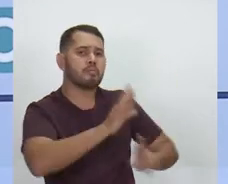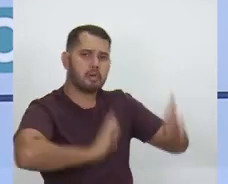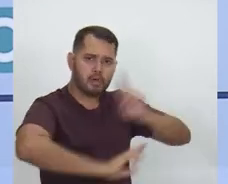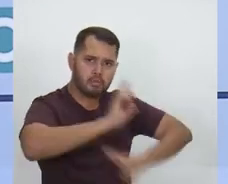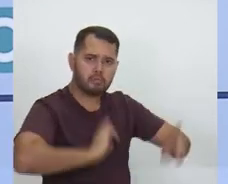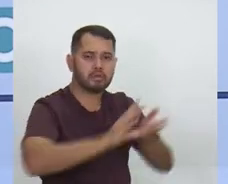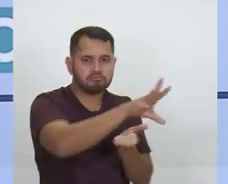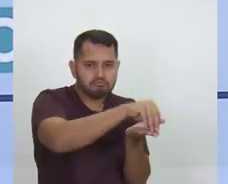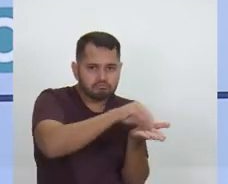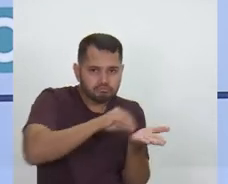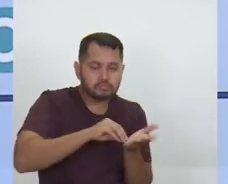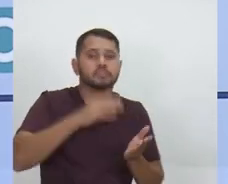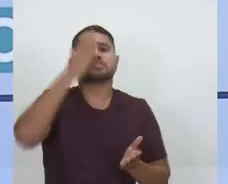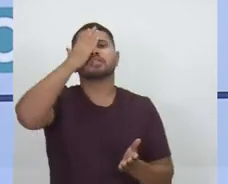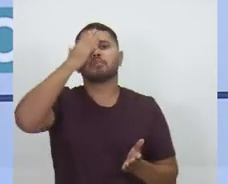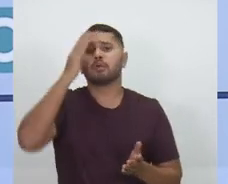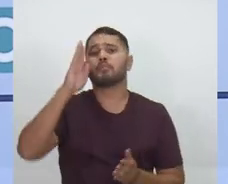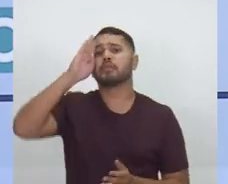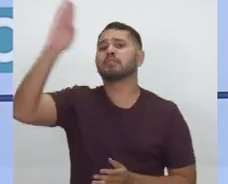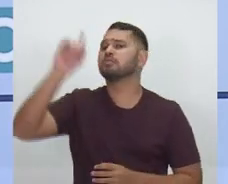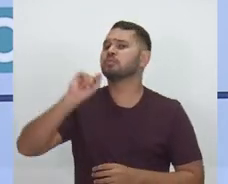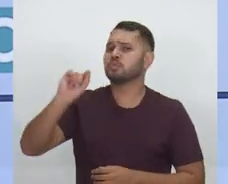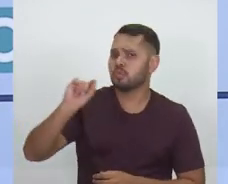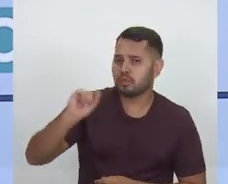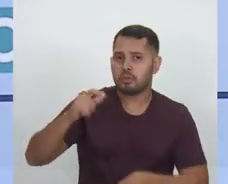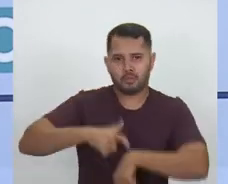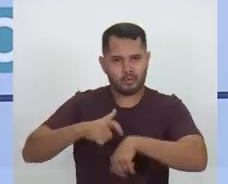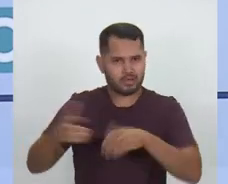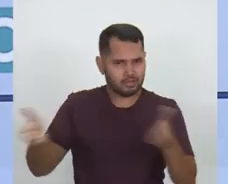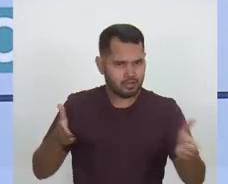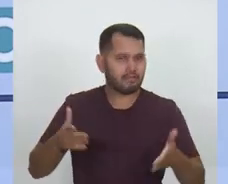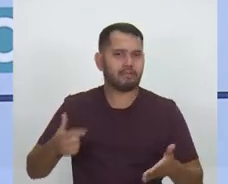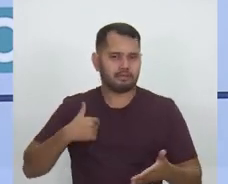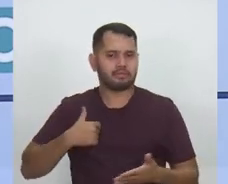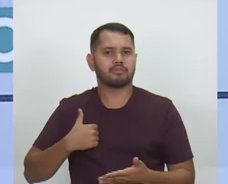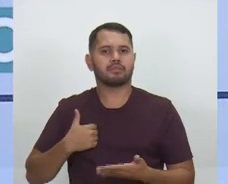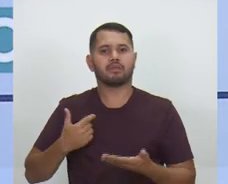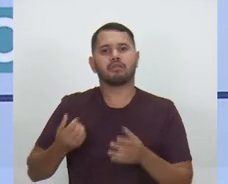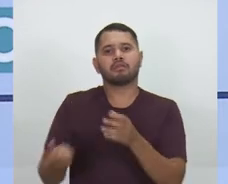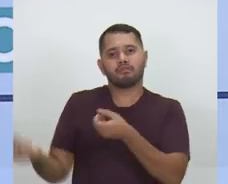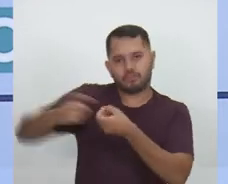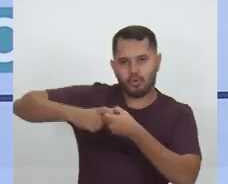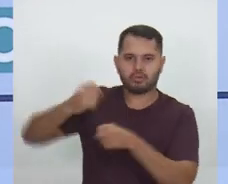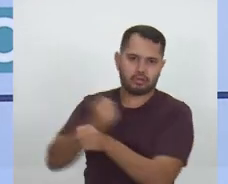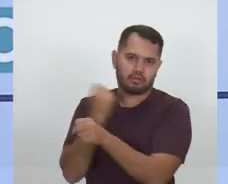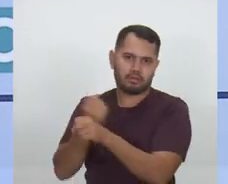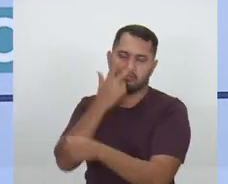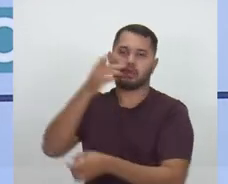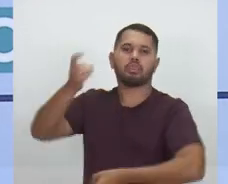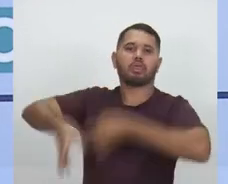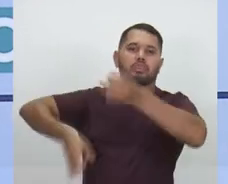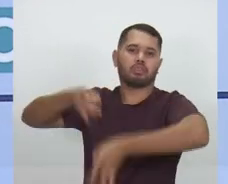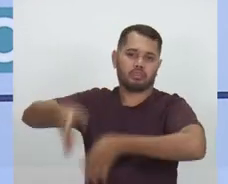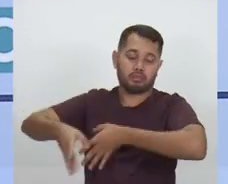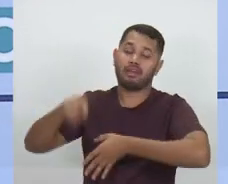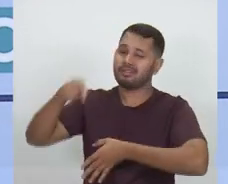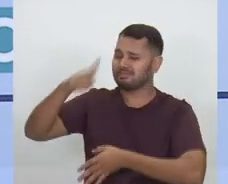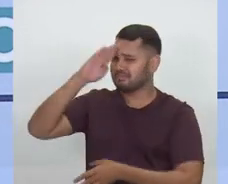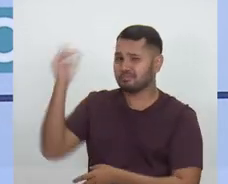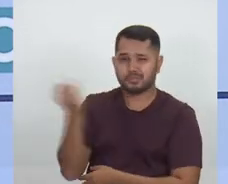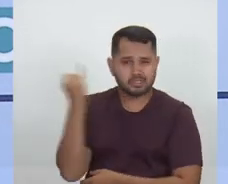possa saber o que é prioridade no momento de recuperar essas unidades que foram deixadas pelo caminho e elas são fundamentais